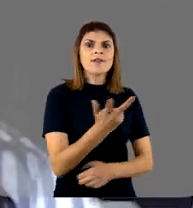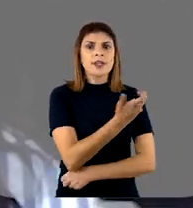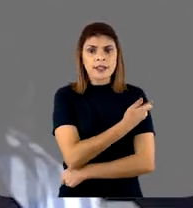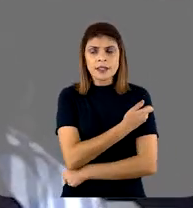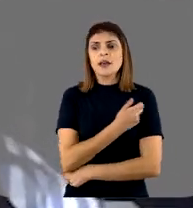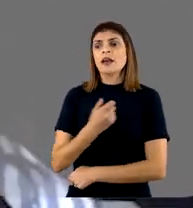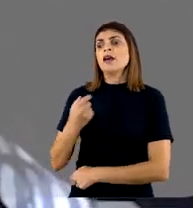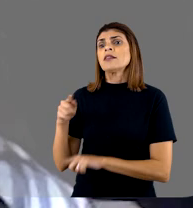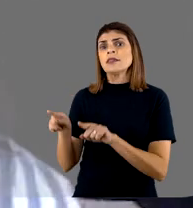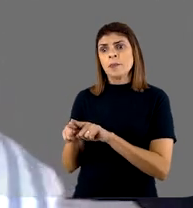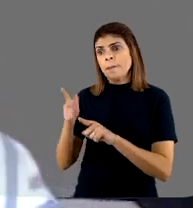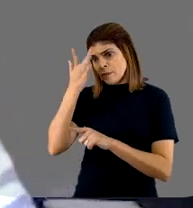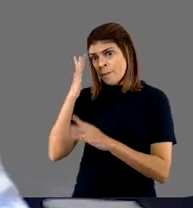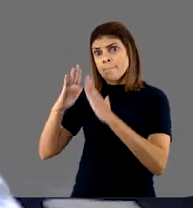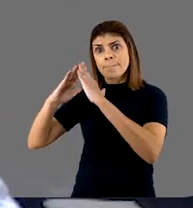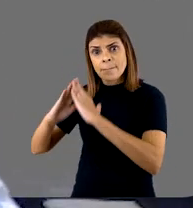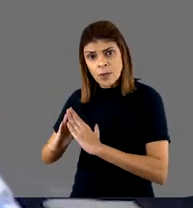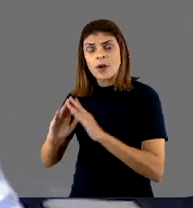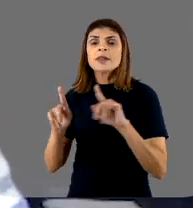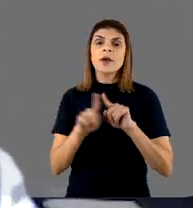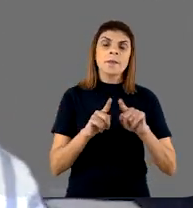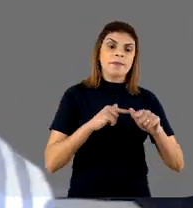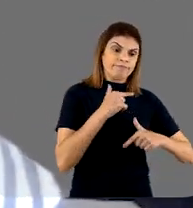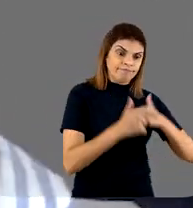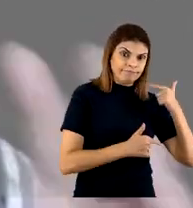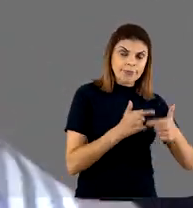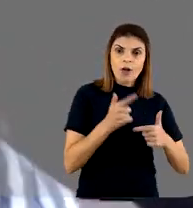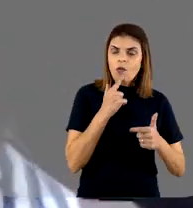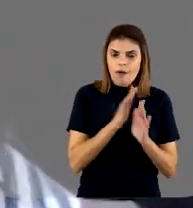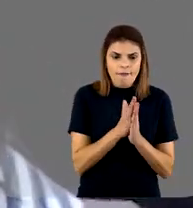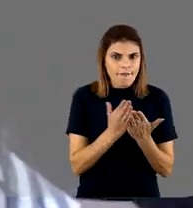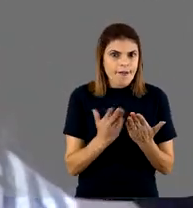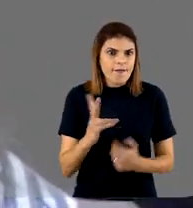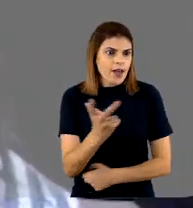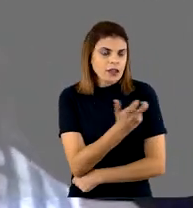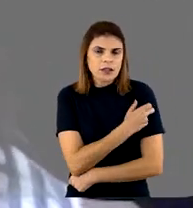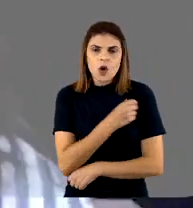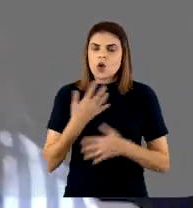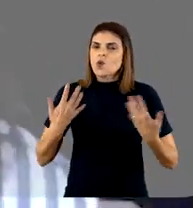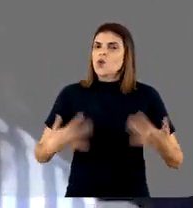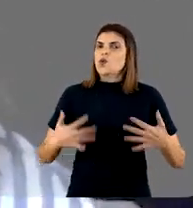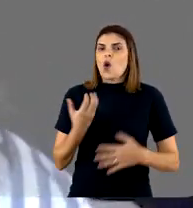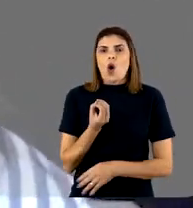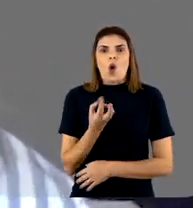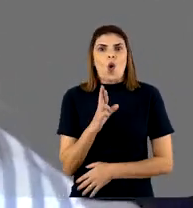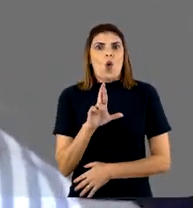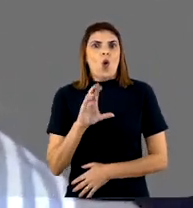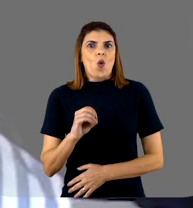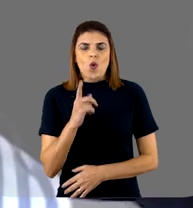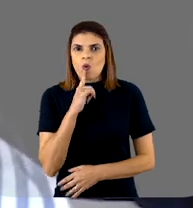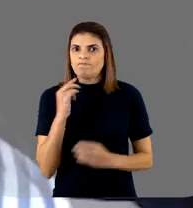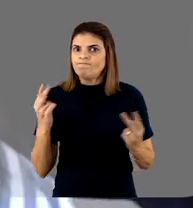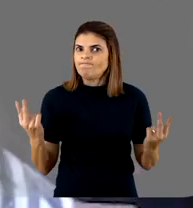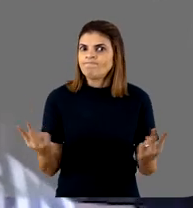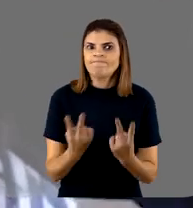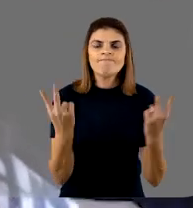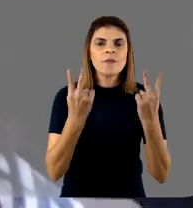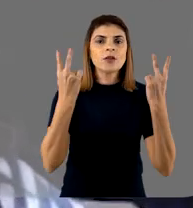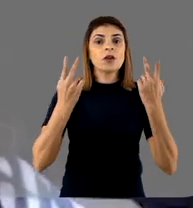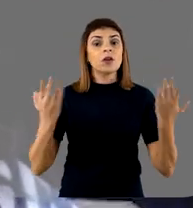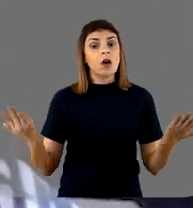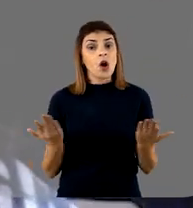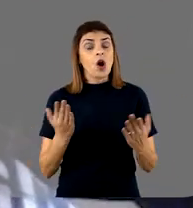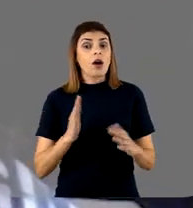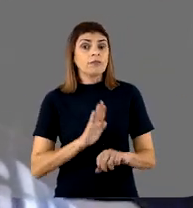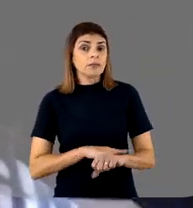tanto pros residentes usuários quanto pros colaboradores é ouro né então e veio Eh agora né Eh a